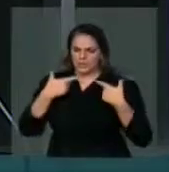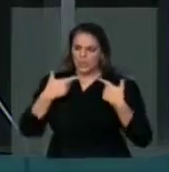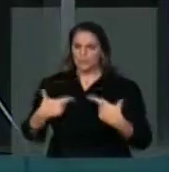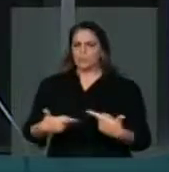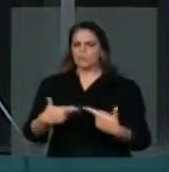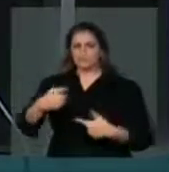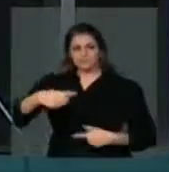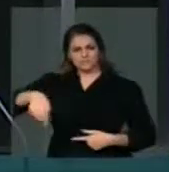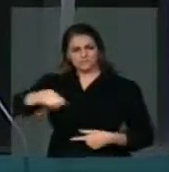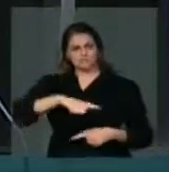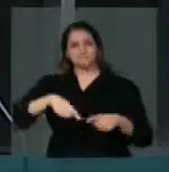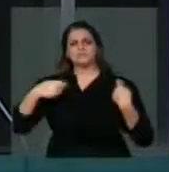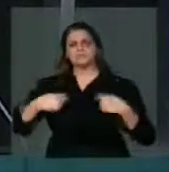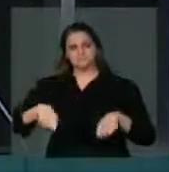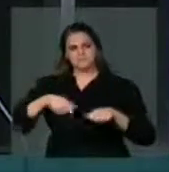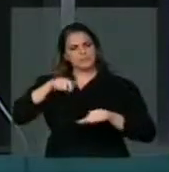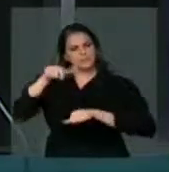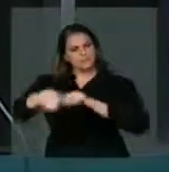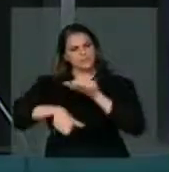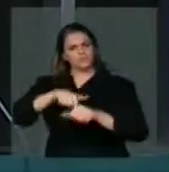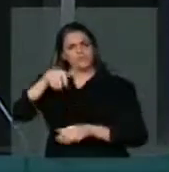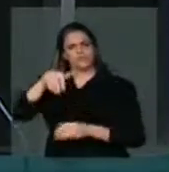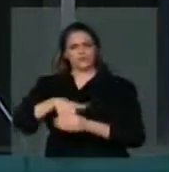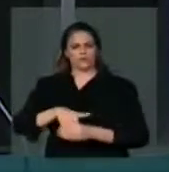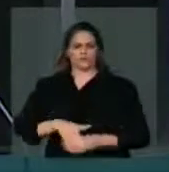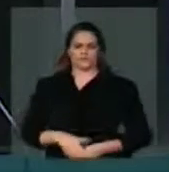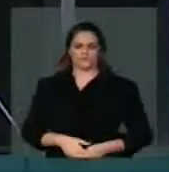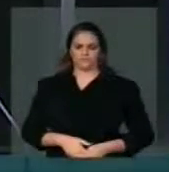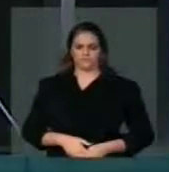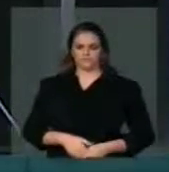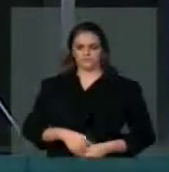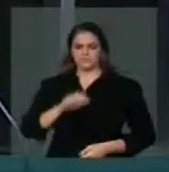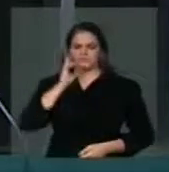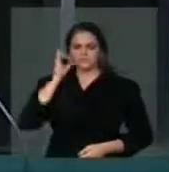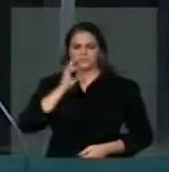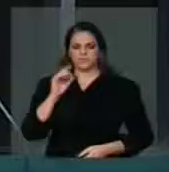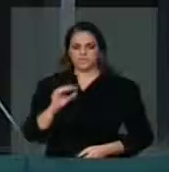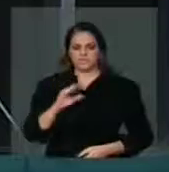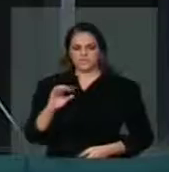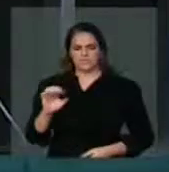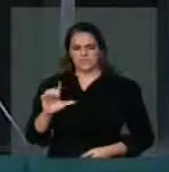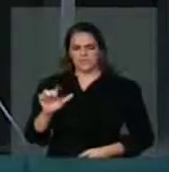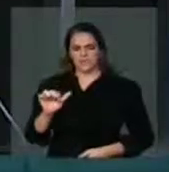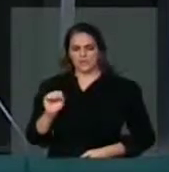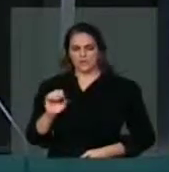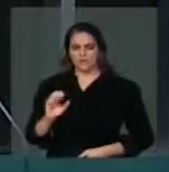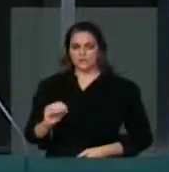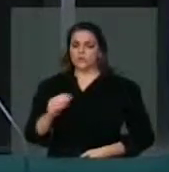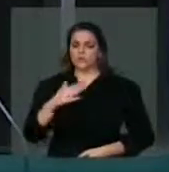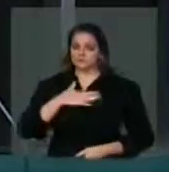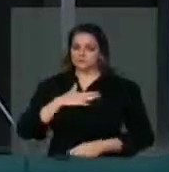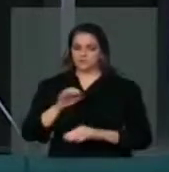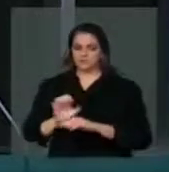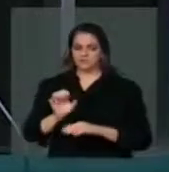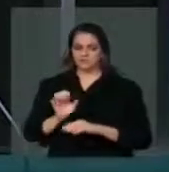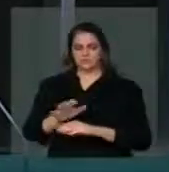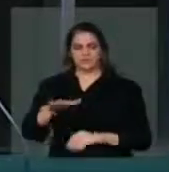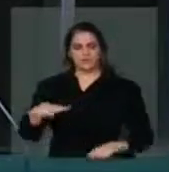o voto. Deputado Celso Maldaner, meu conterrâneo, convivemos a mesma realidade e a mesma